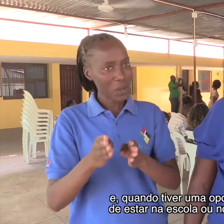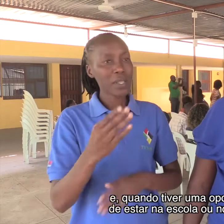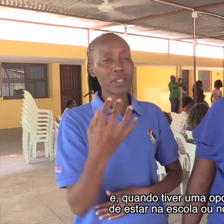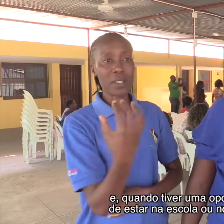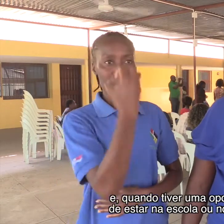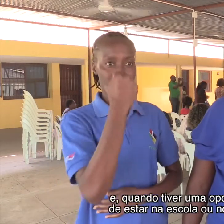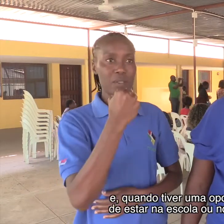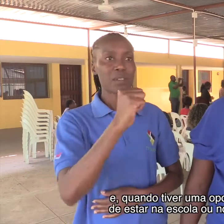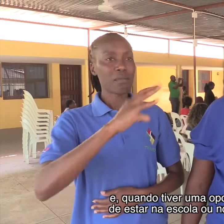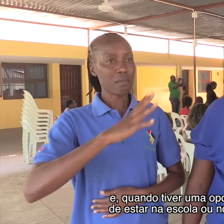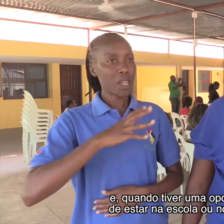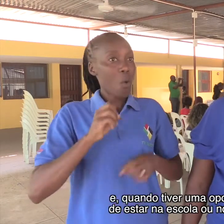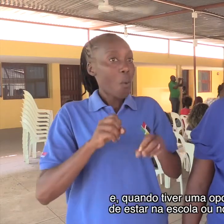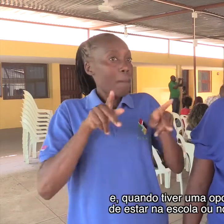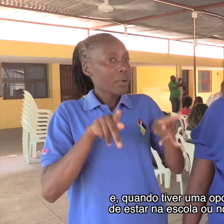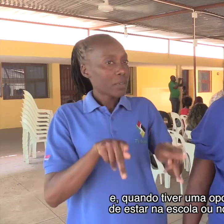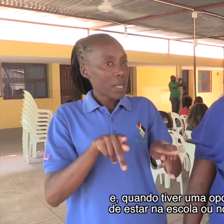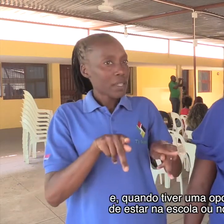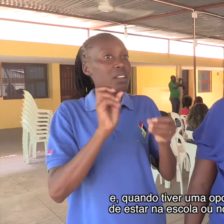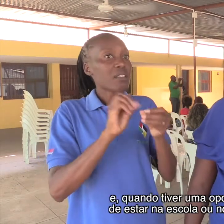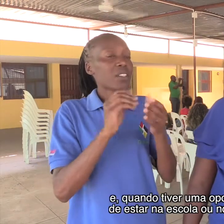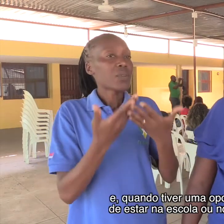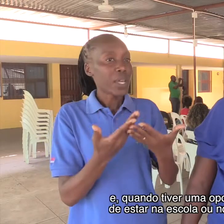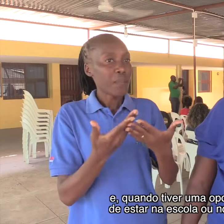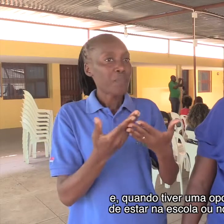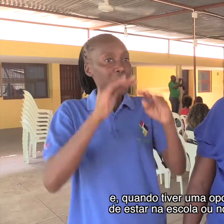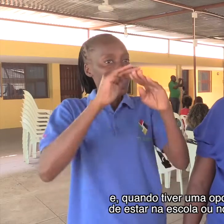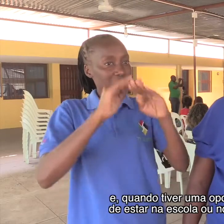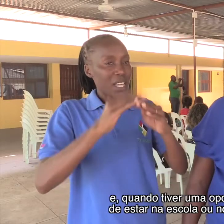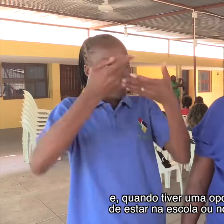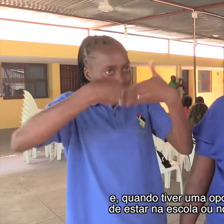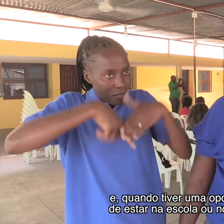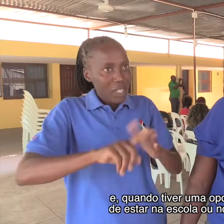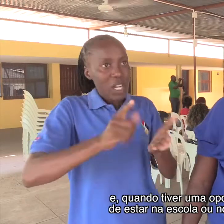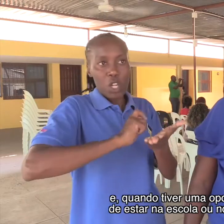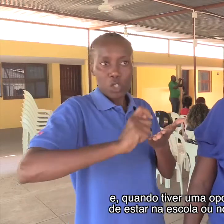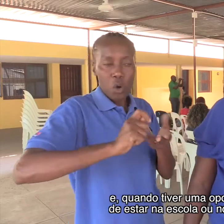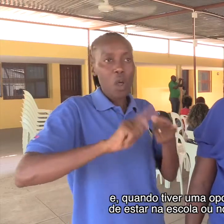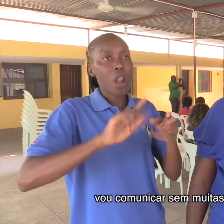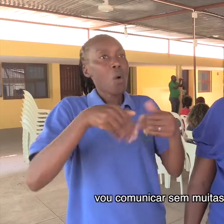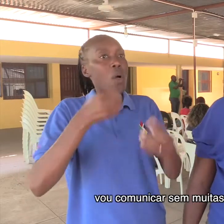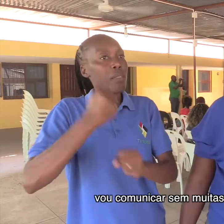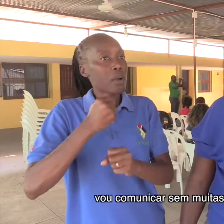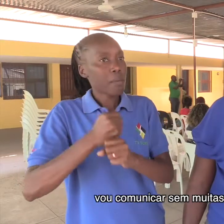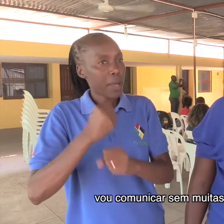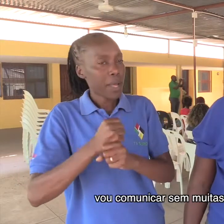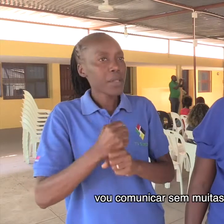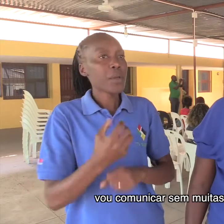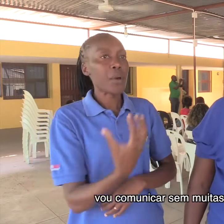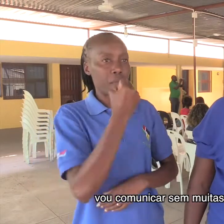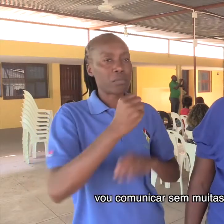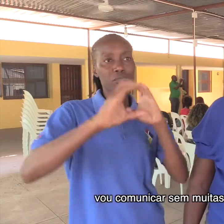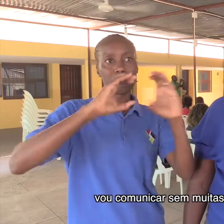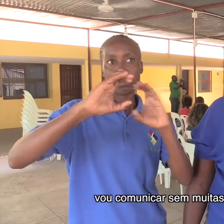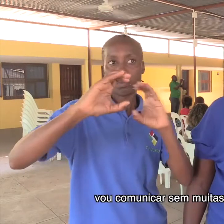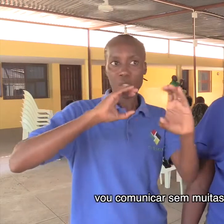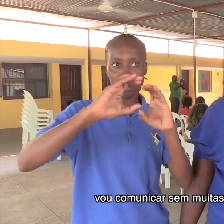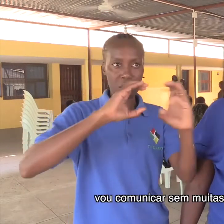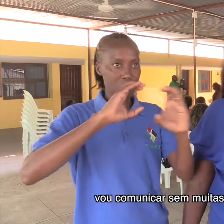puder ter uma oportunidade, né, de estar na escola ou no trabalho, vou me comunicar